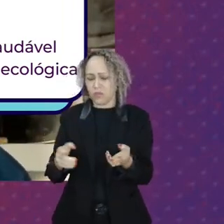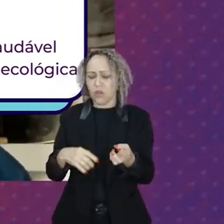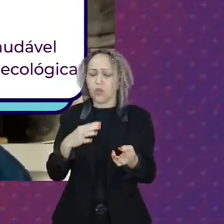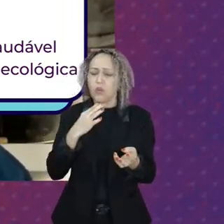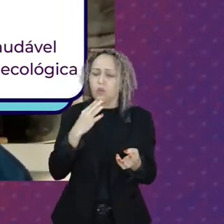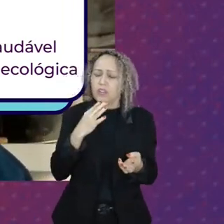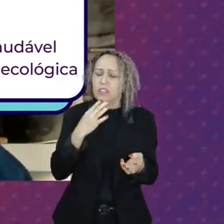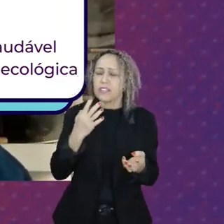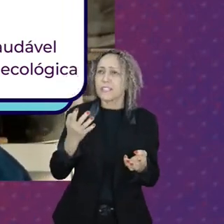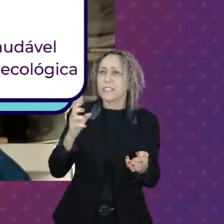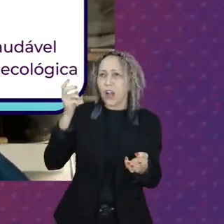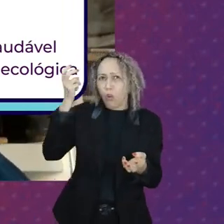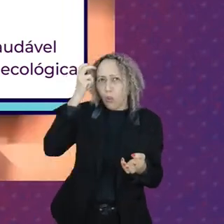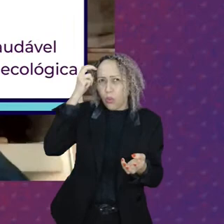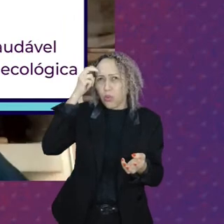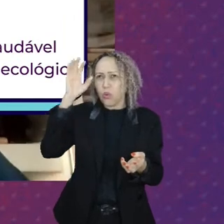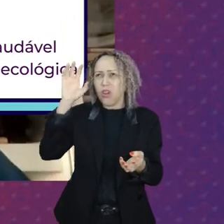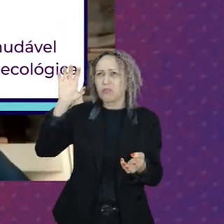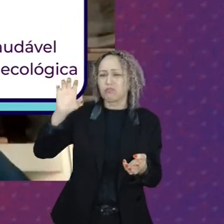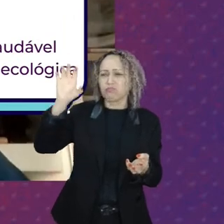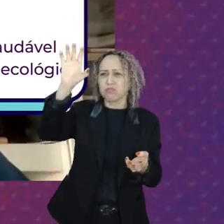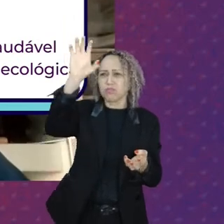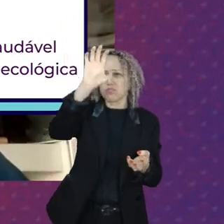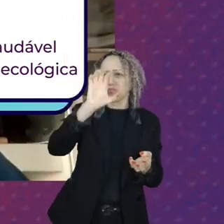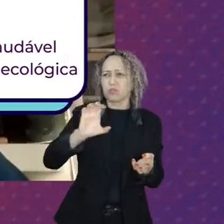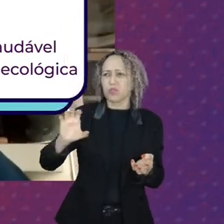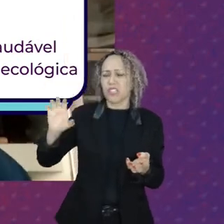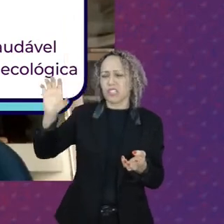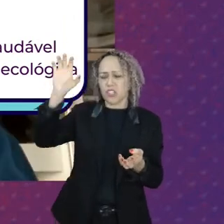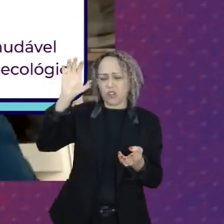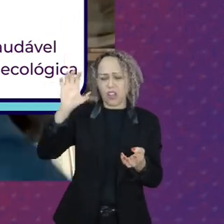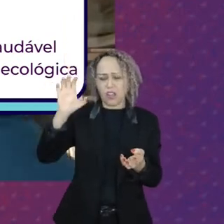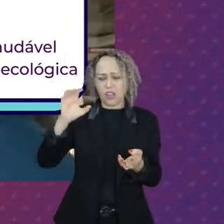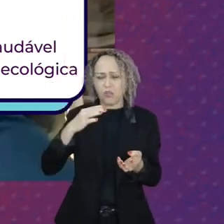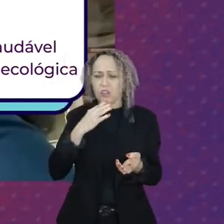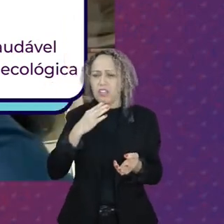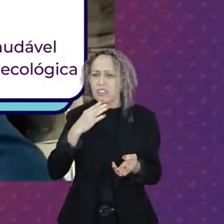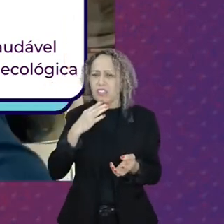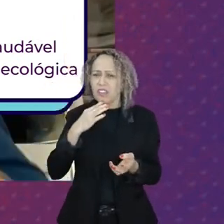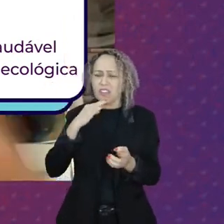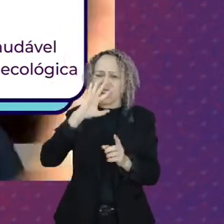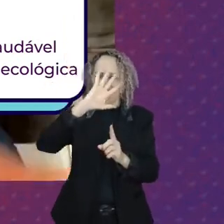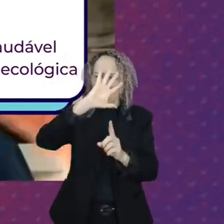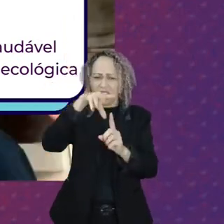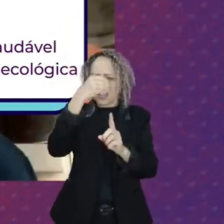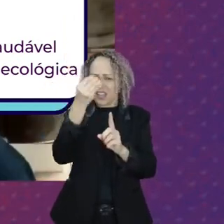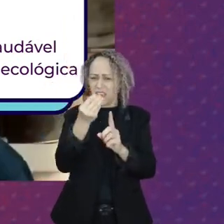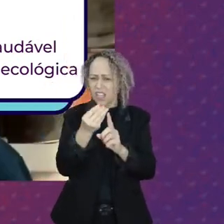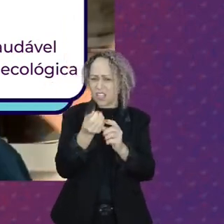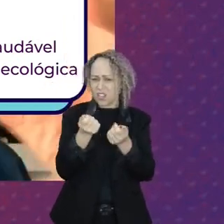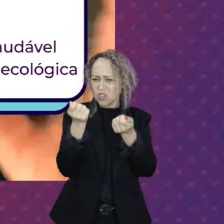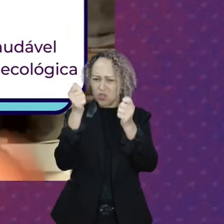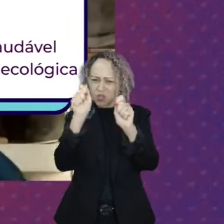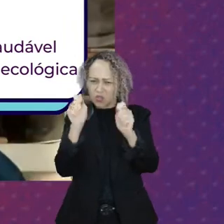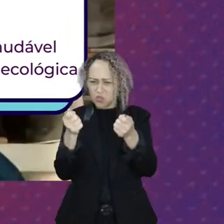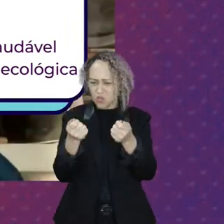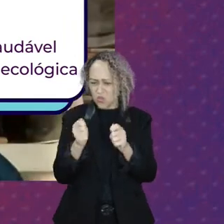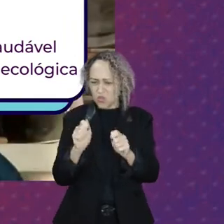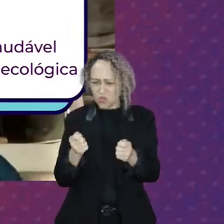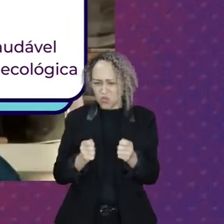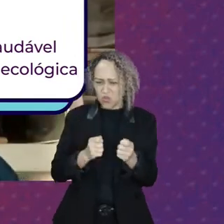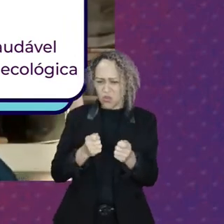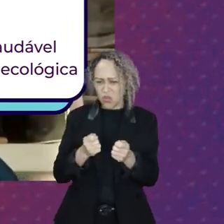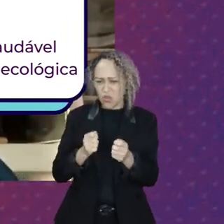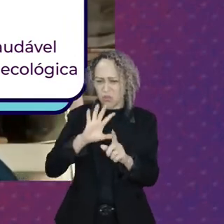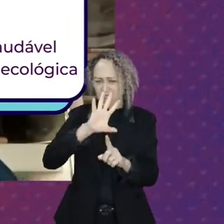conhecer as obras de arte, as várias formas de música, de dança, de